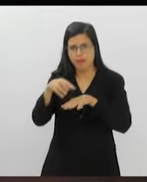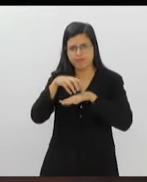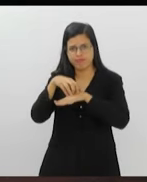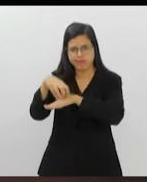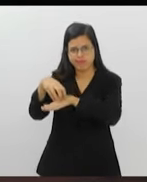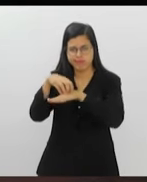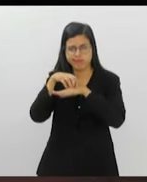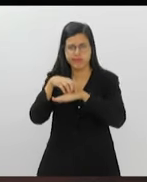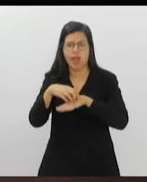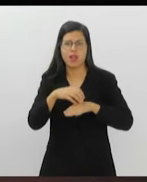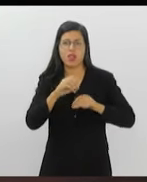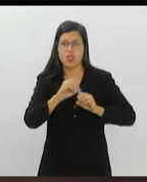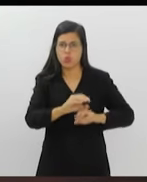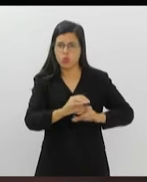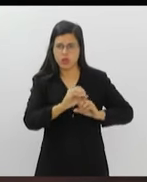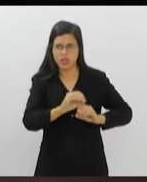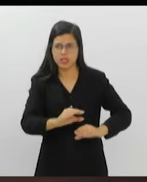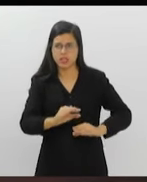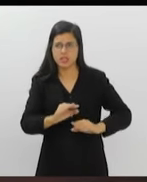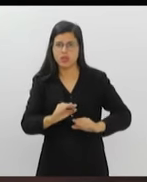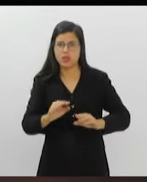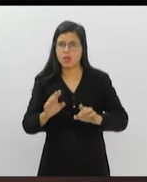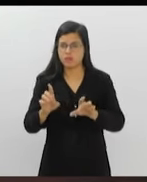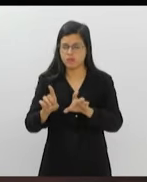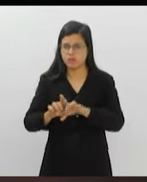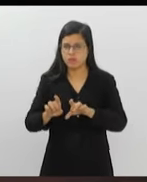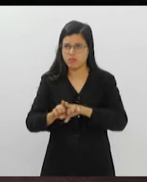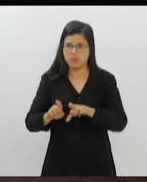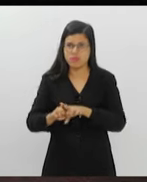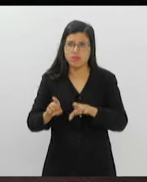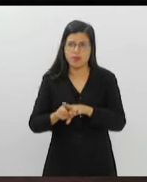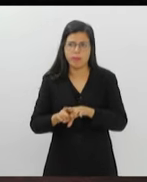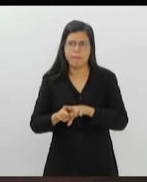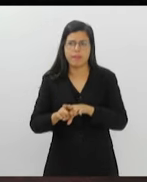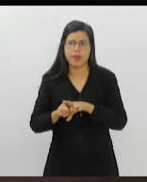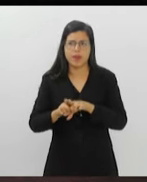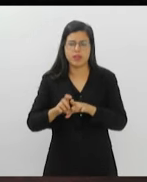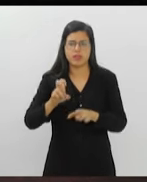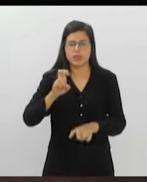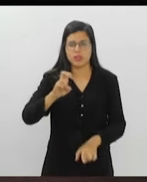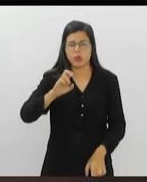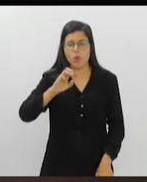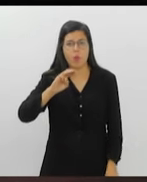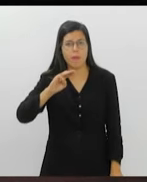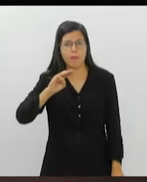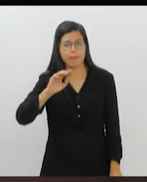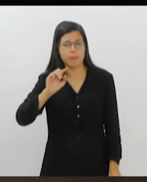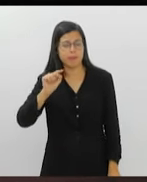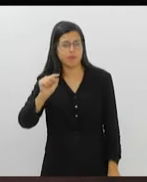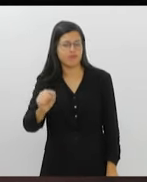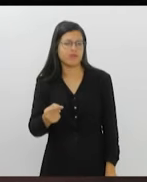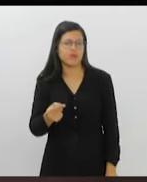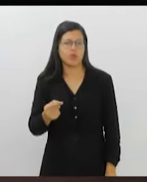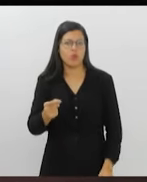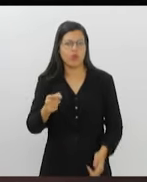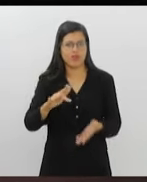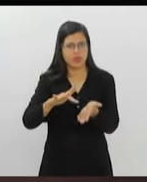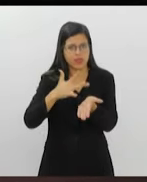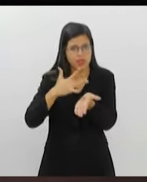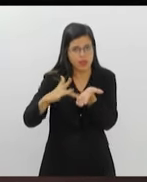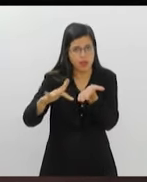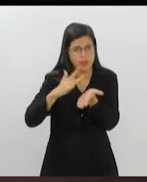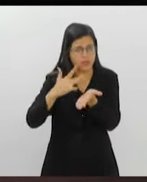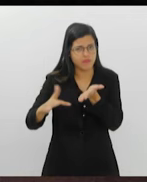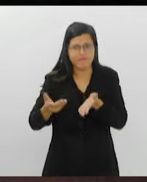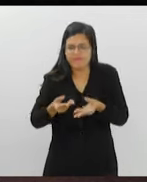mau serviço na educação, haja visto, inclusive, os 5 mil tablets não entregues, que apodrecendo dentro